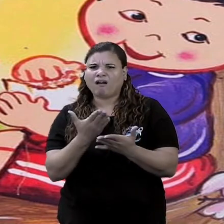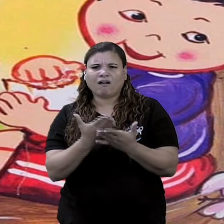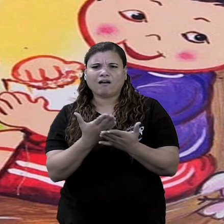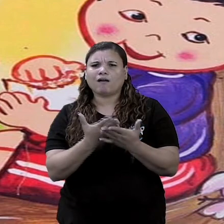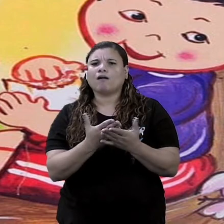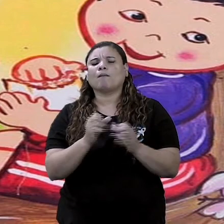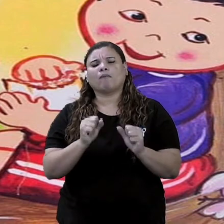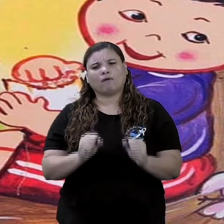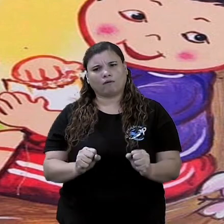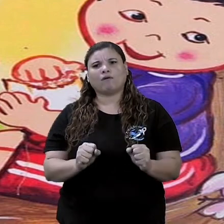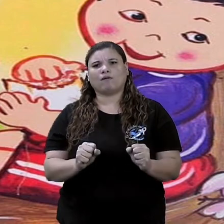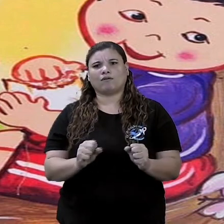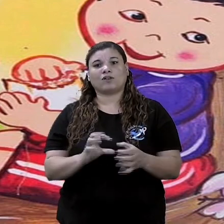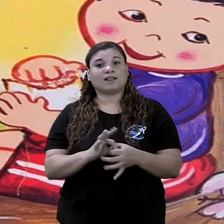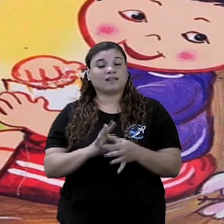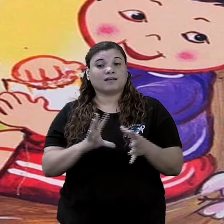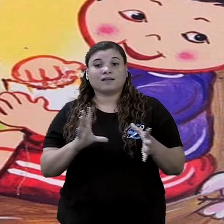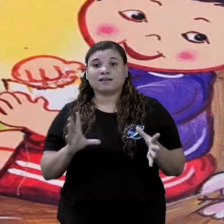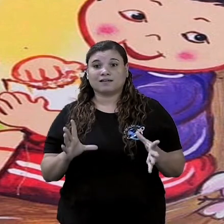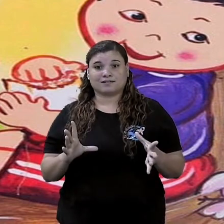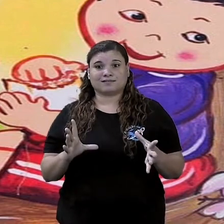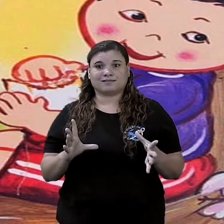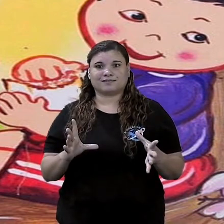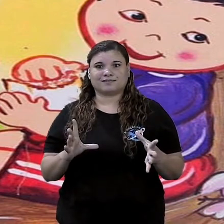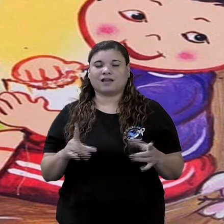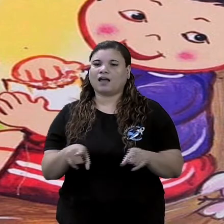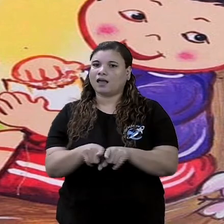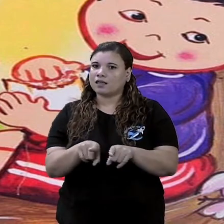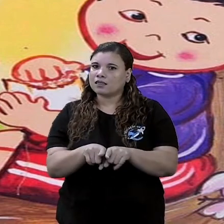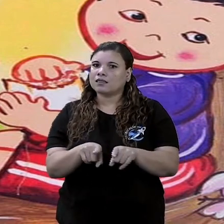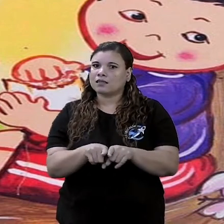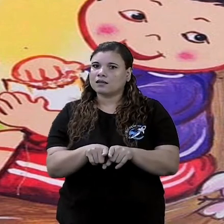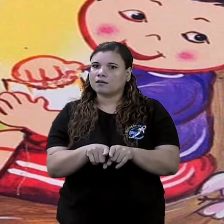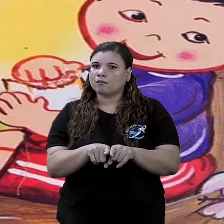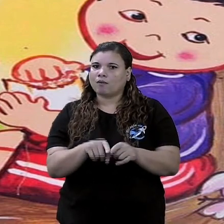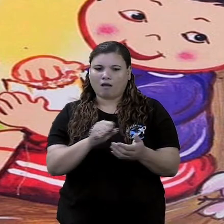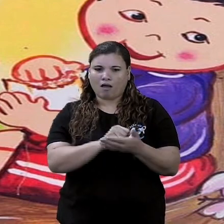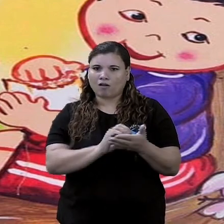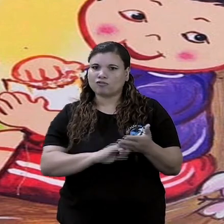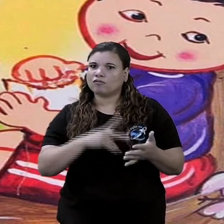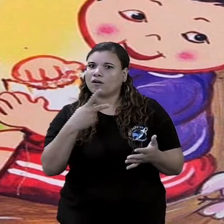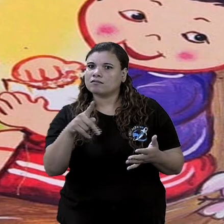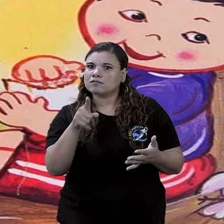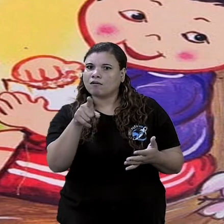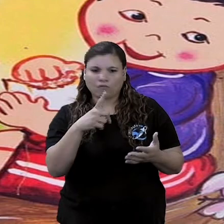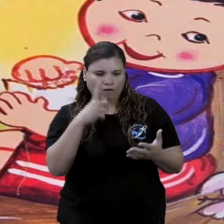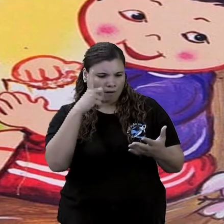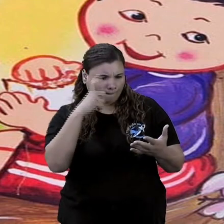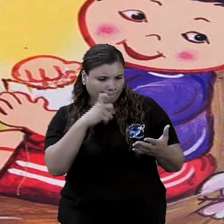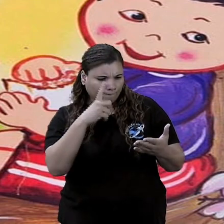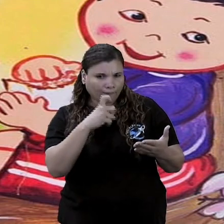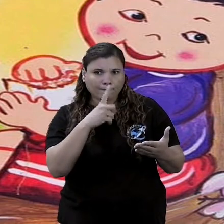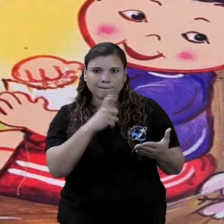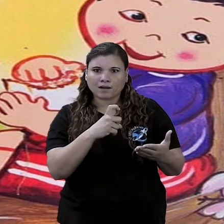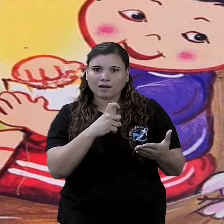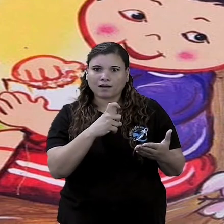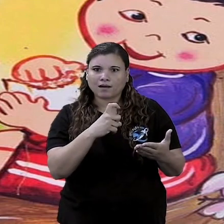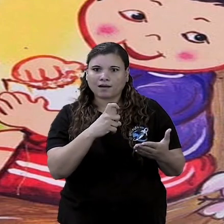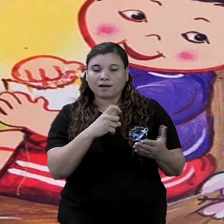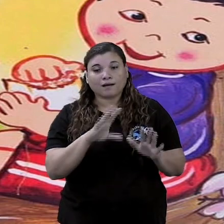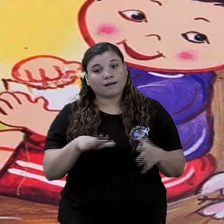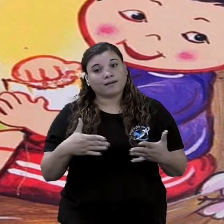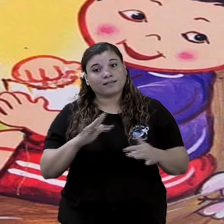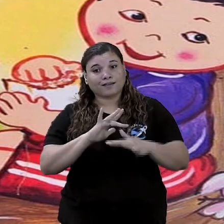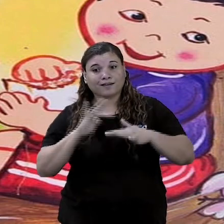você quiser fotografar as suas atividades ou o recadinho que você mandou para o amigo, nos